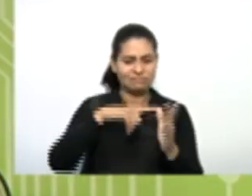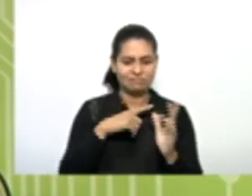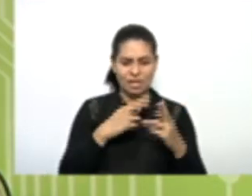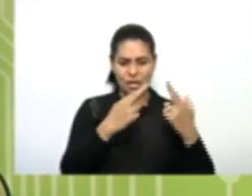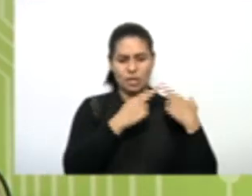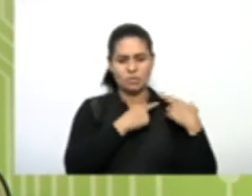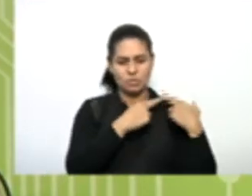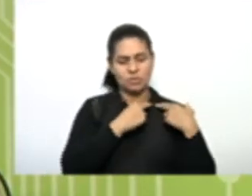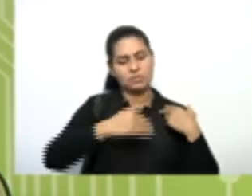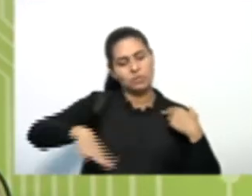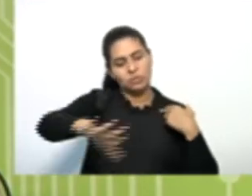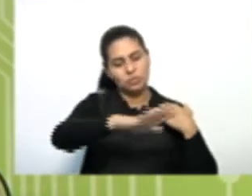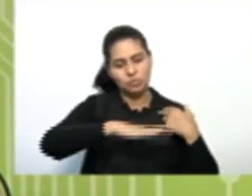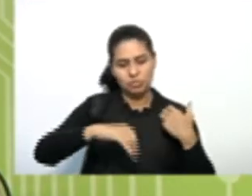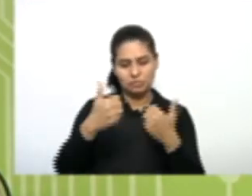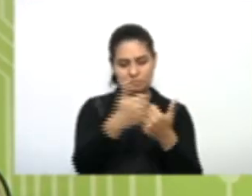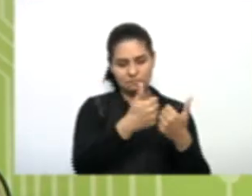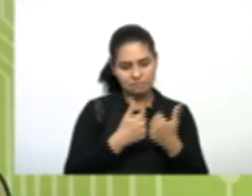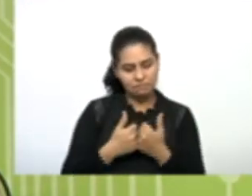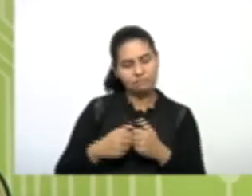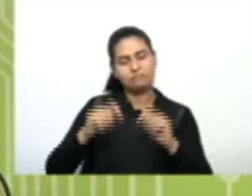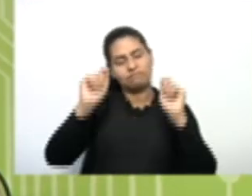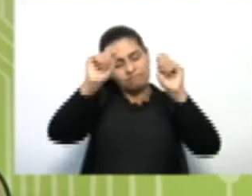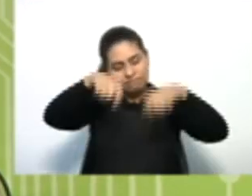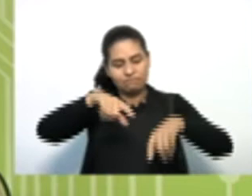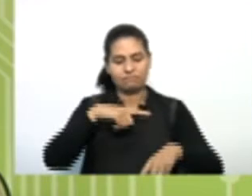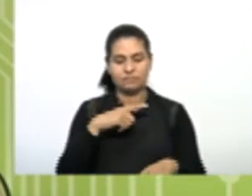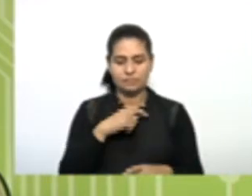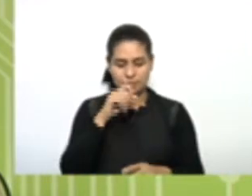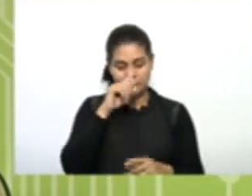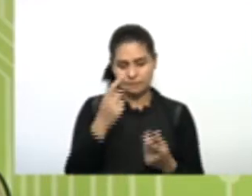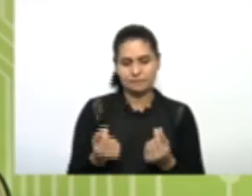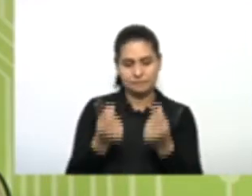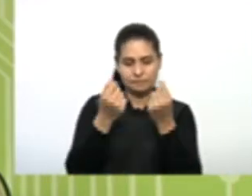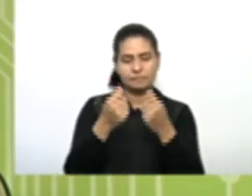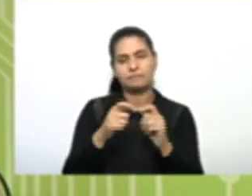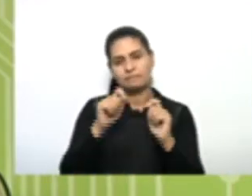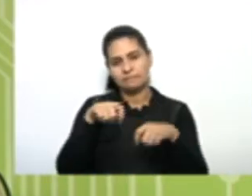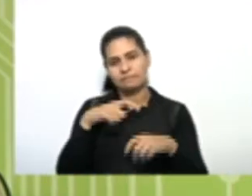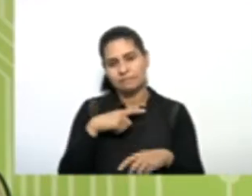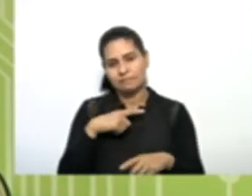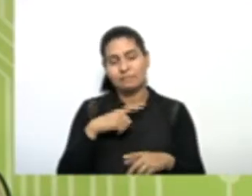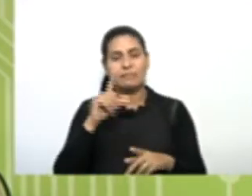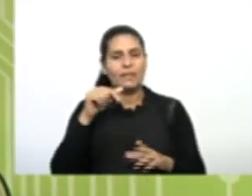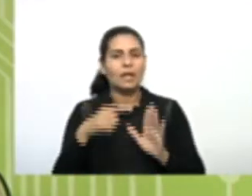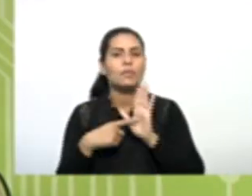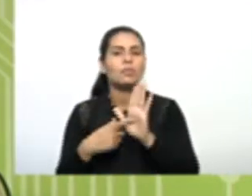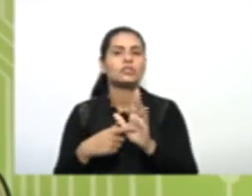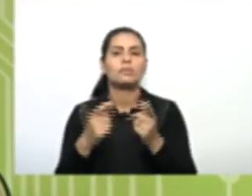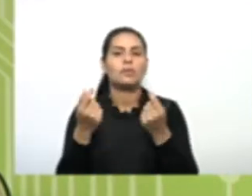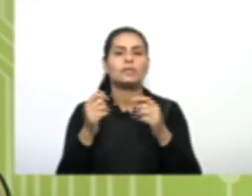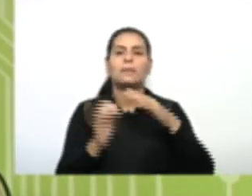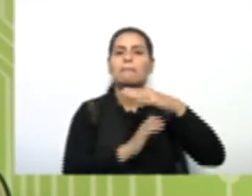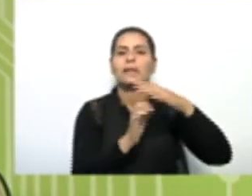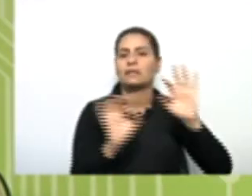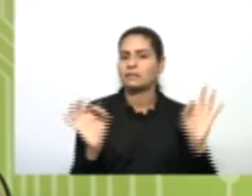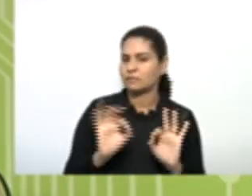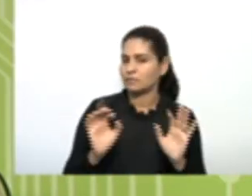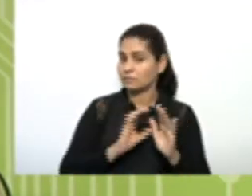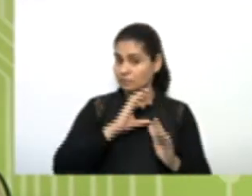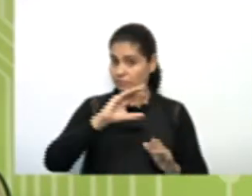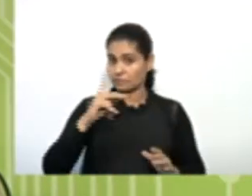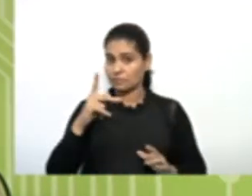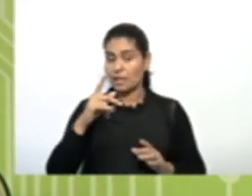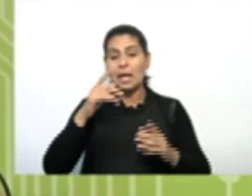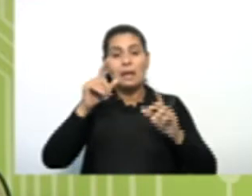responsabilidade com o que está ao seu entorno, mas ela tem sim um propósito econômico. Esse propósito não é para a empresa cooperativa,